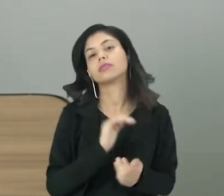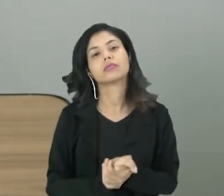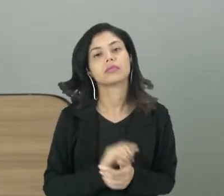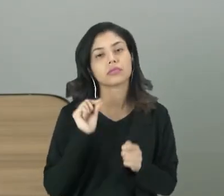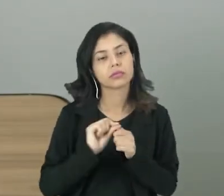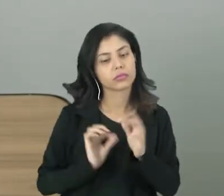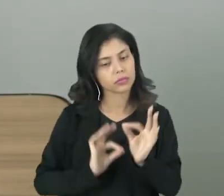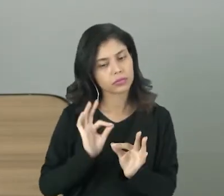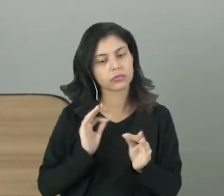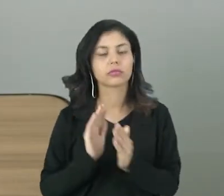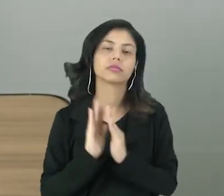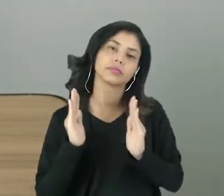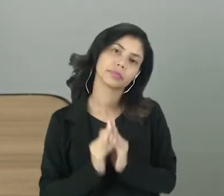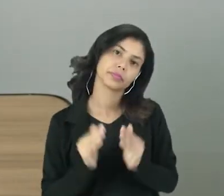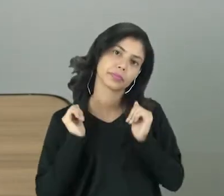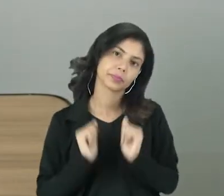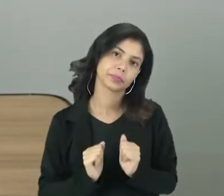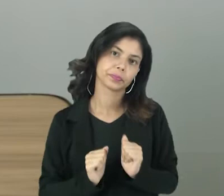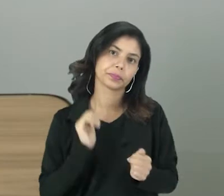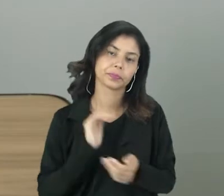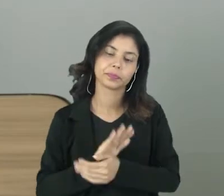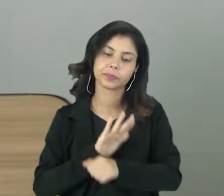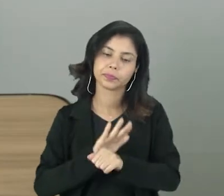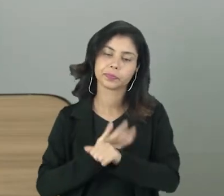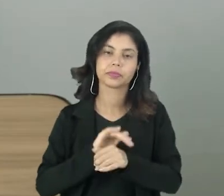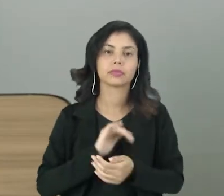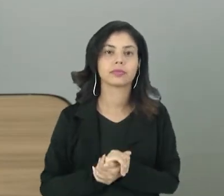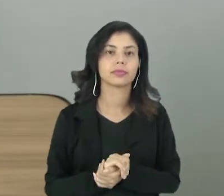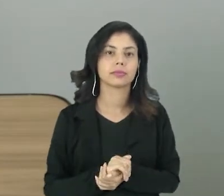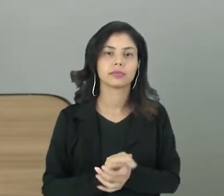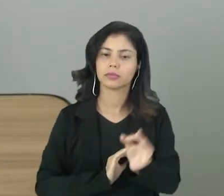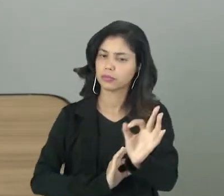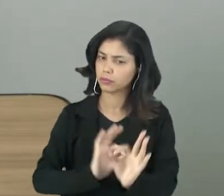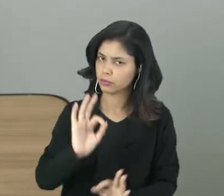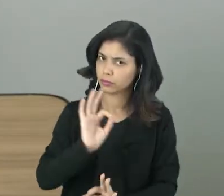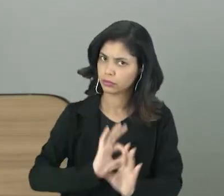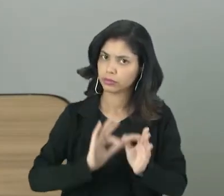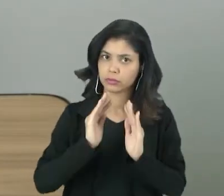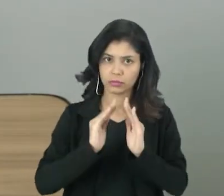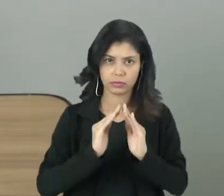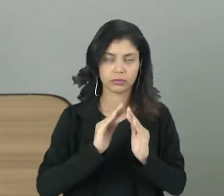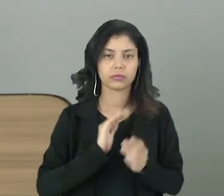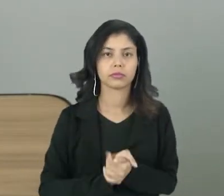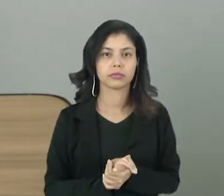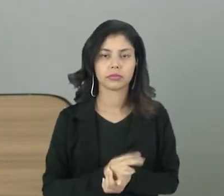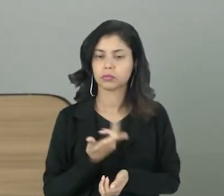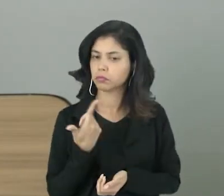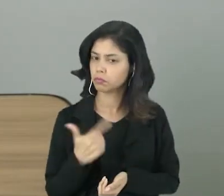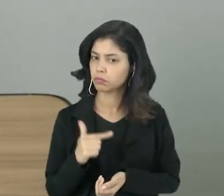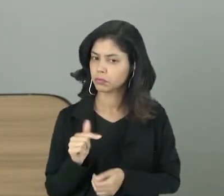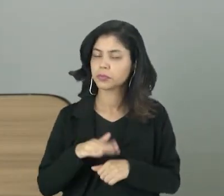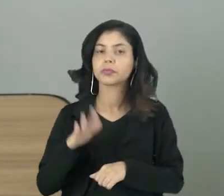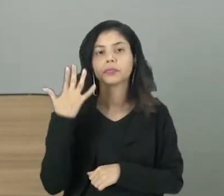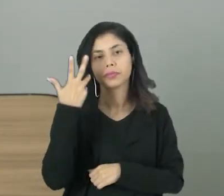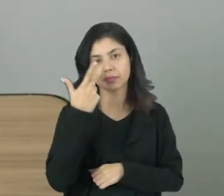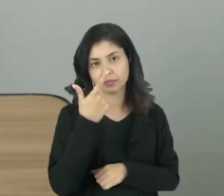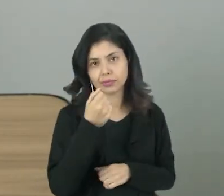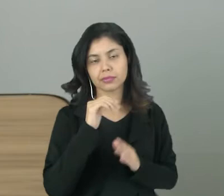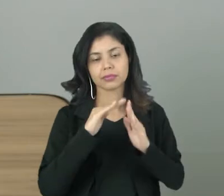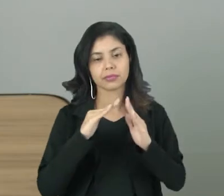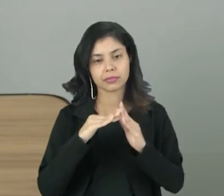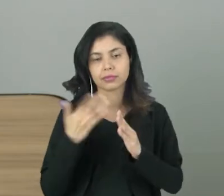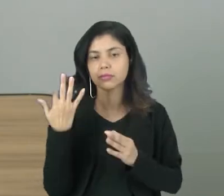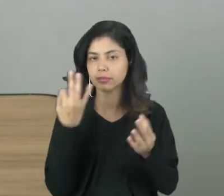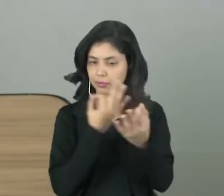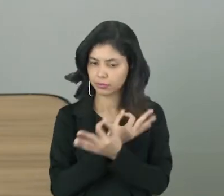estar fazendo em casa que vocês podem estar ajudando na organização da casa porque não tem nada mais bonito do que